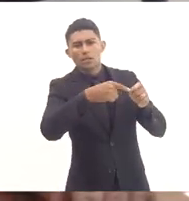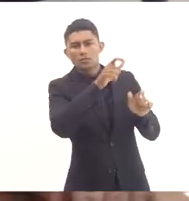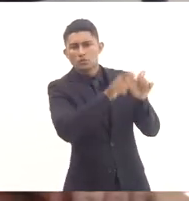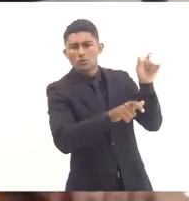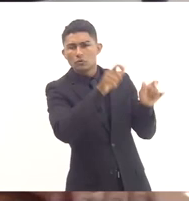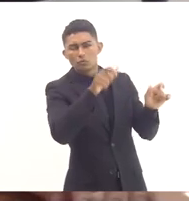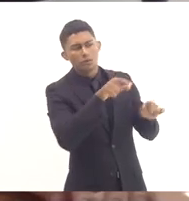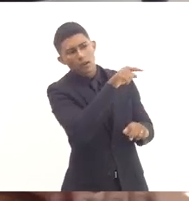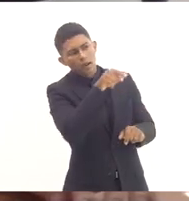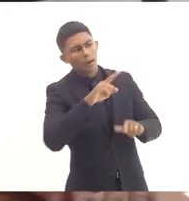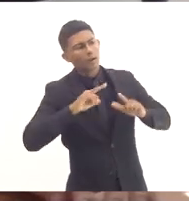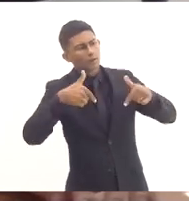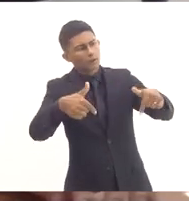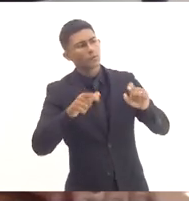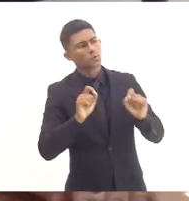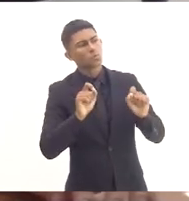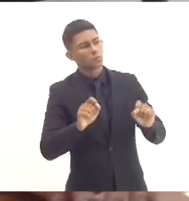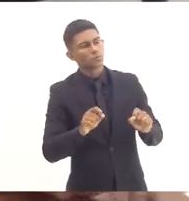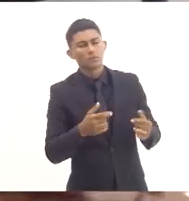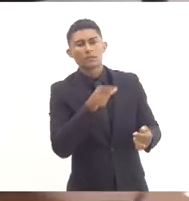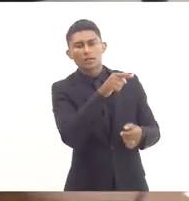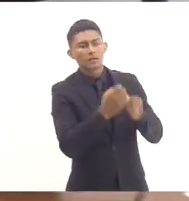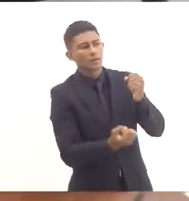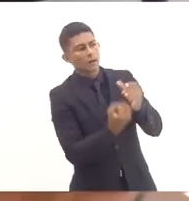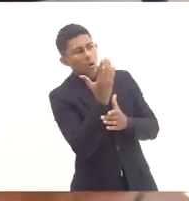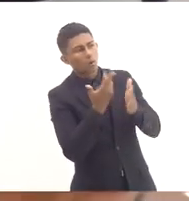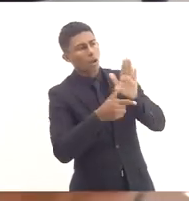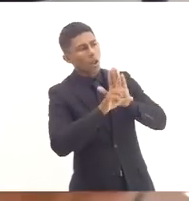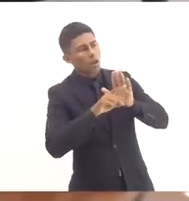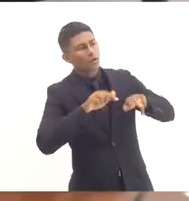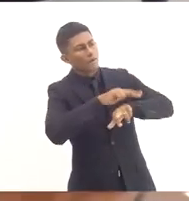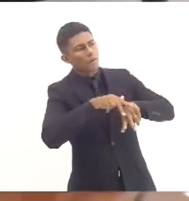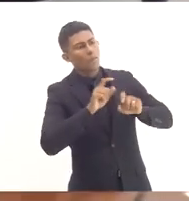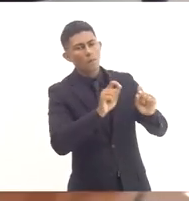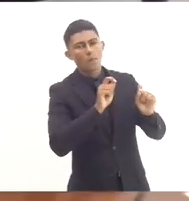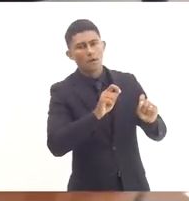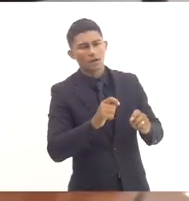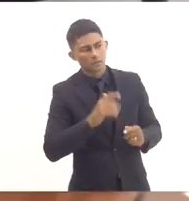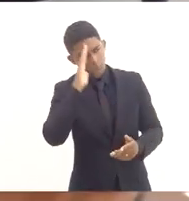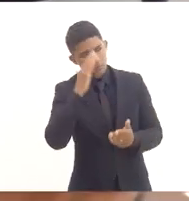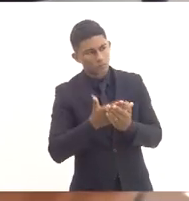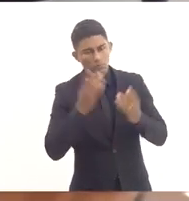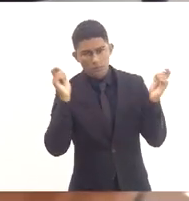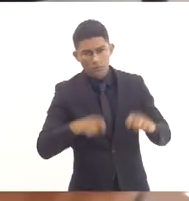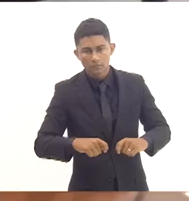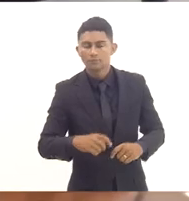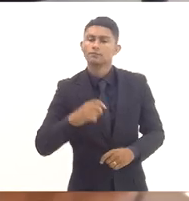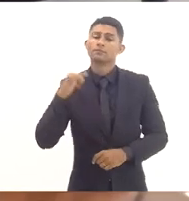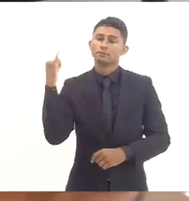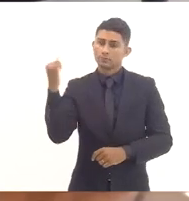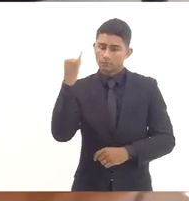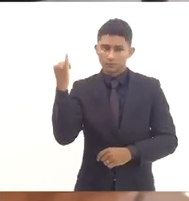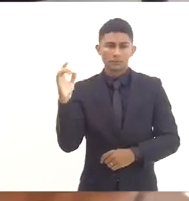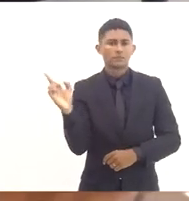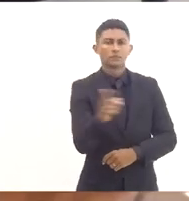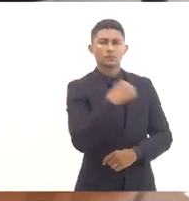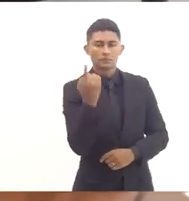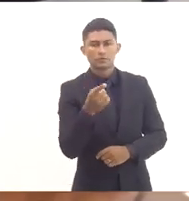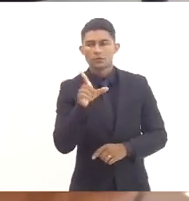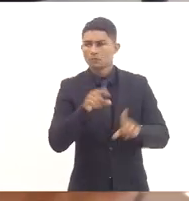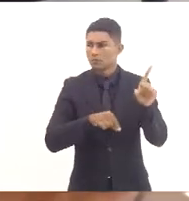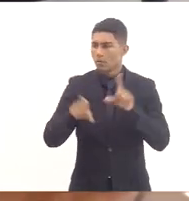o povo o que tá fazendo a origem dele O que é confiável então é importante a gente escolher também nossos